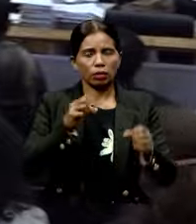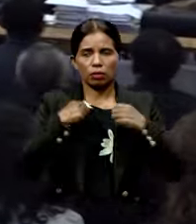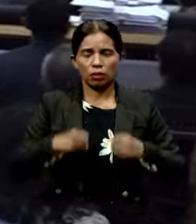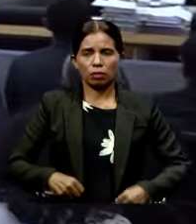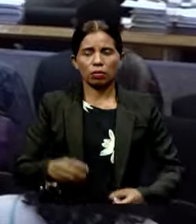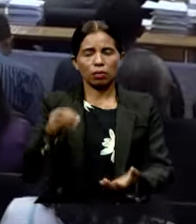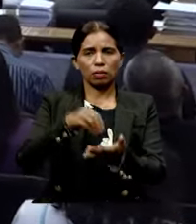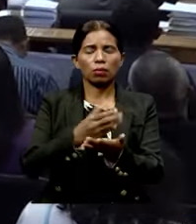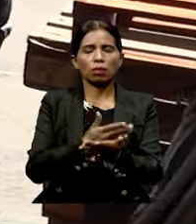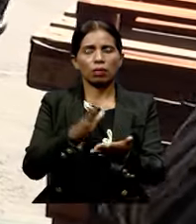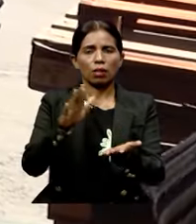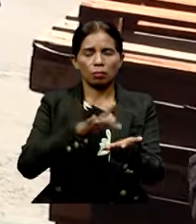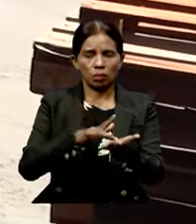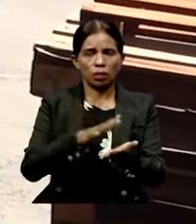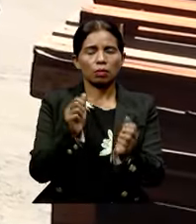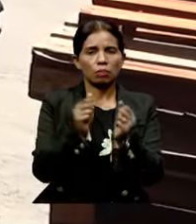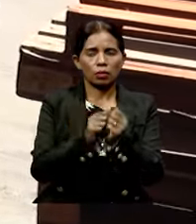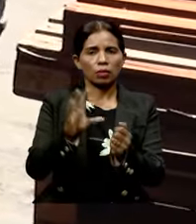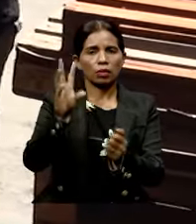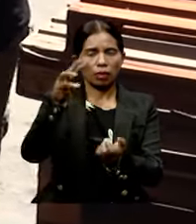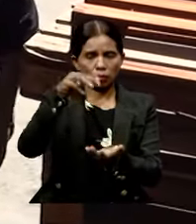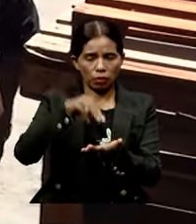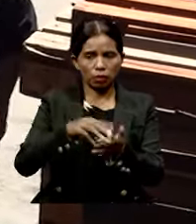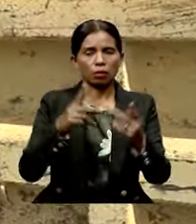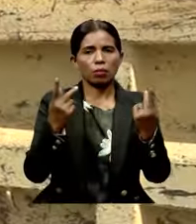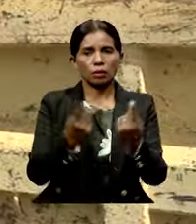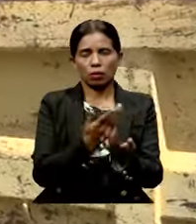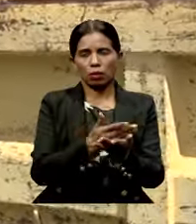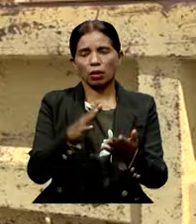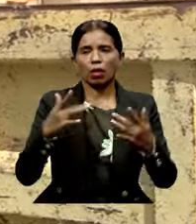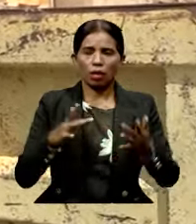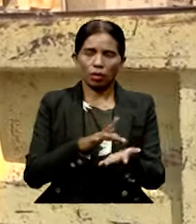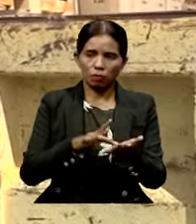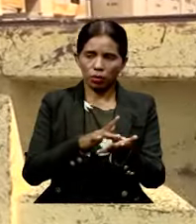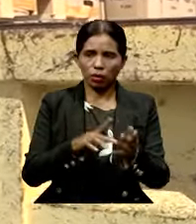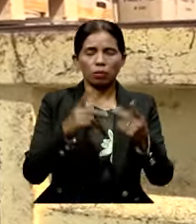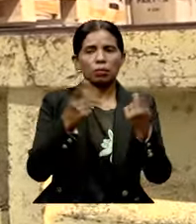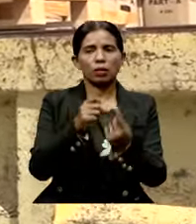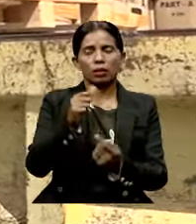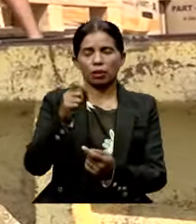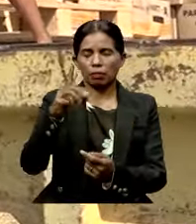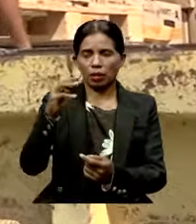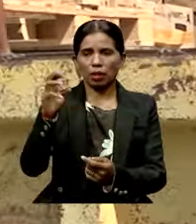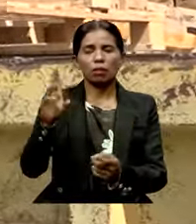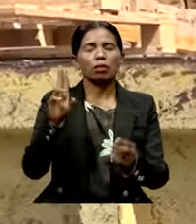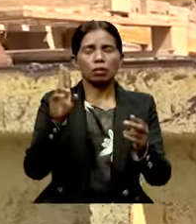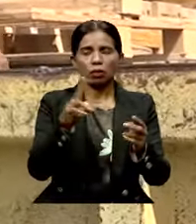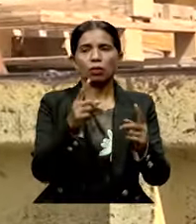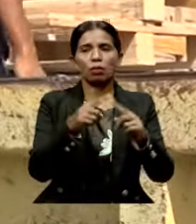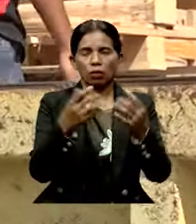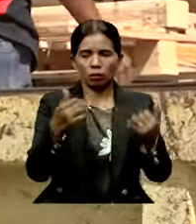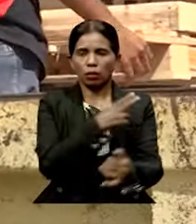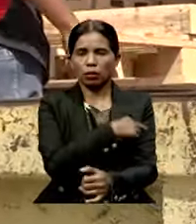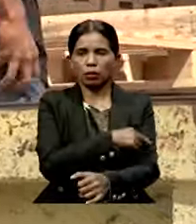ai moruk hamutuk tokong nen no companhia nebe responsabiliza basosa ai moruk refere ma companhia salimago mai beto agora hospital